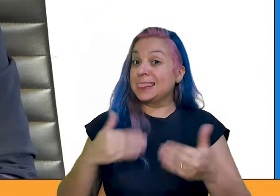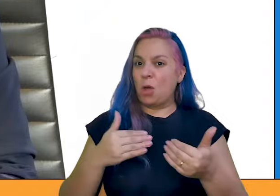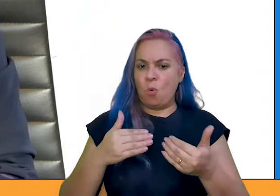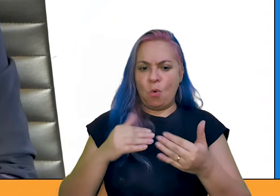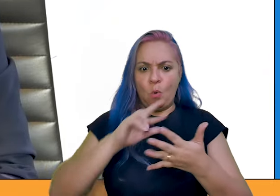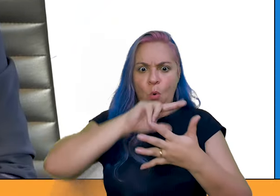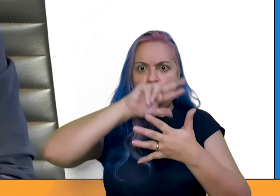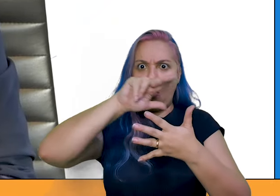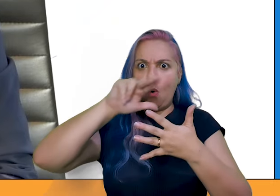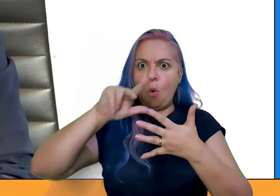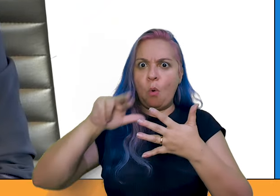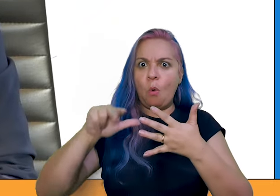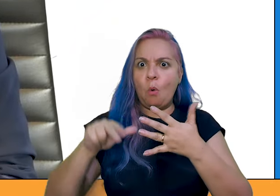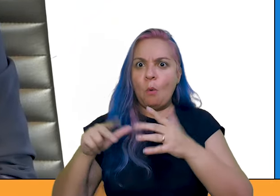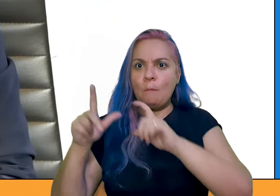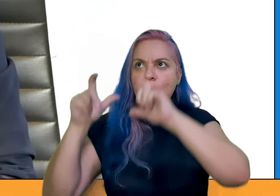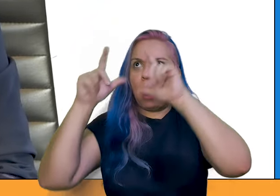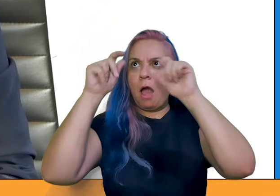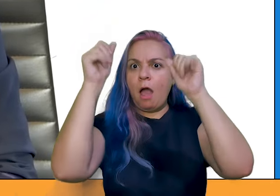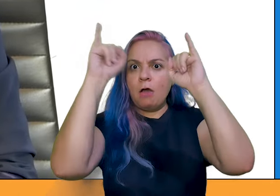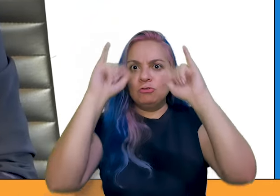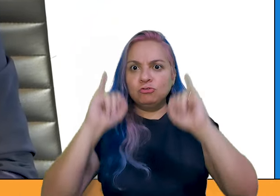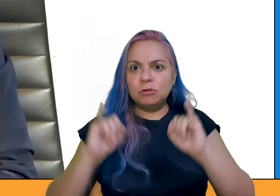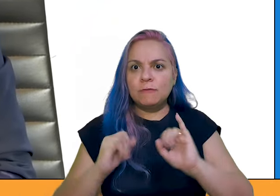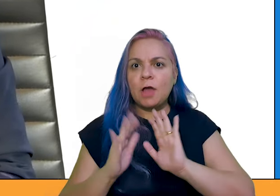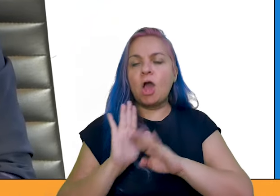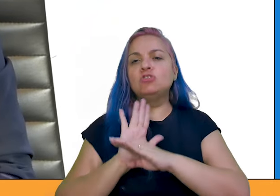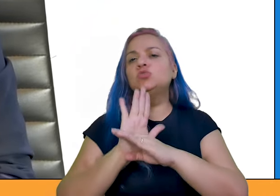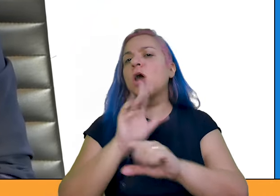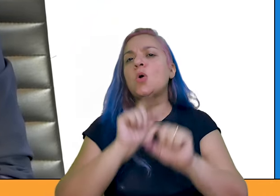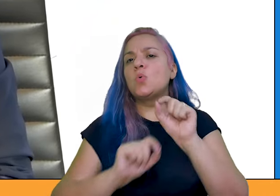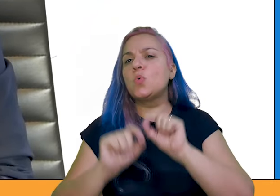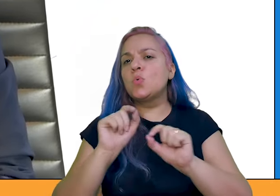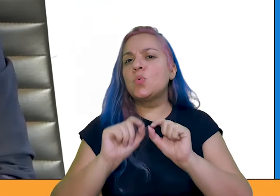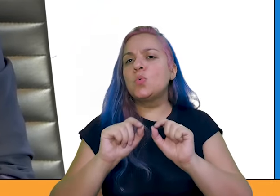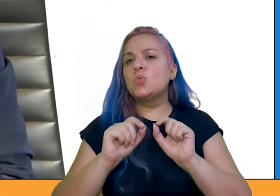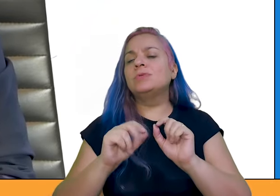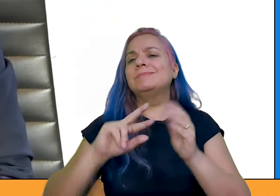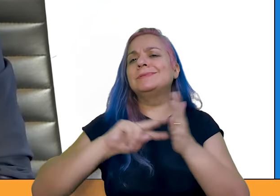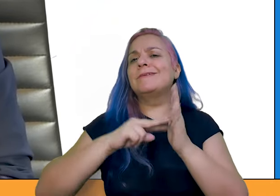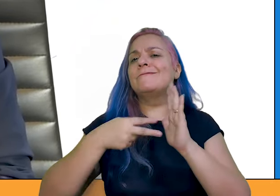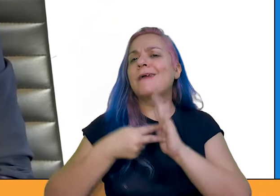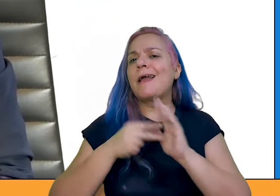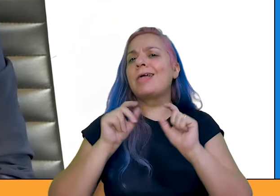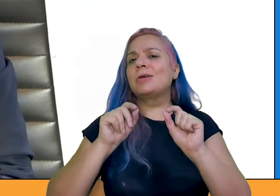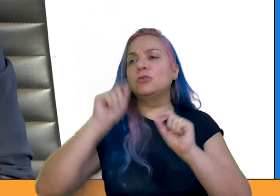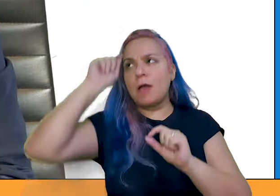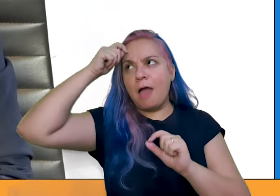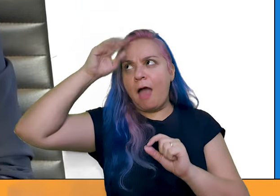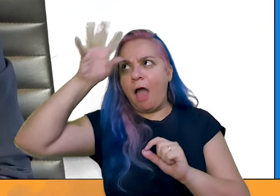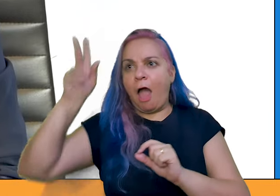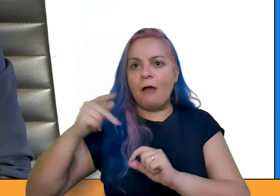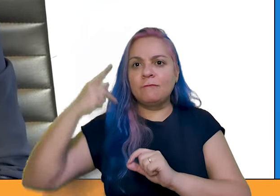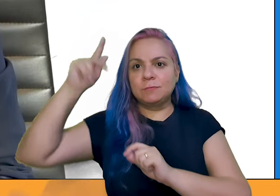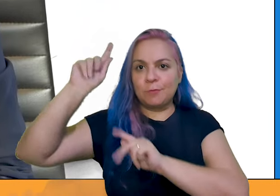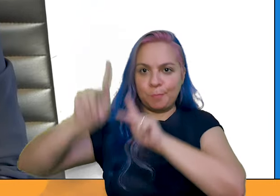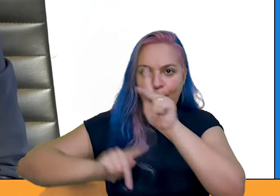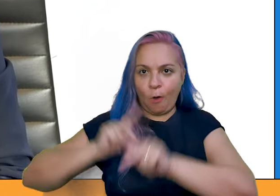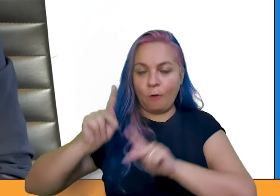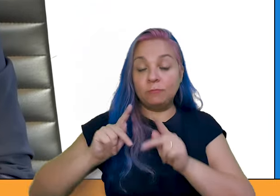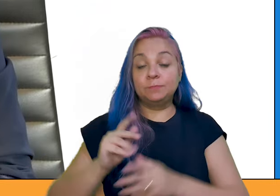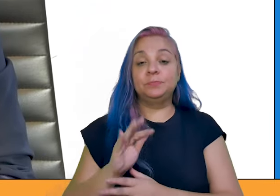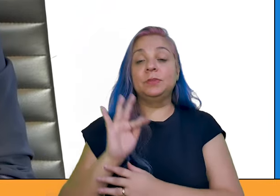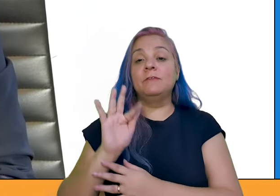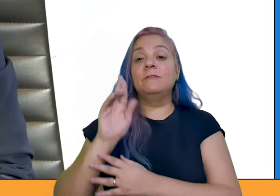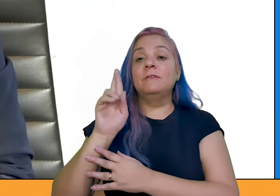Ou seja, é um conjunto de imagens que vão ajudar a formar significados sobre África e seus